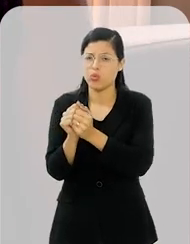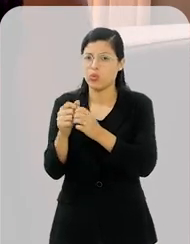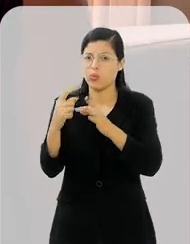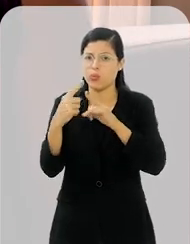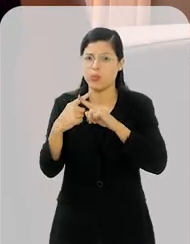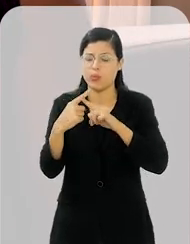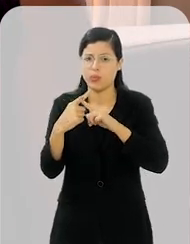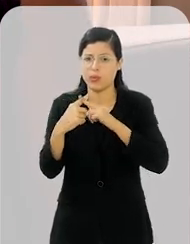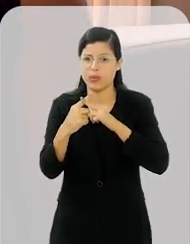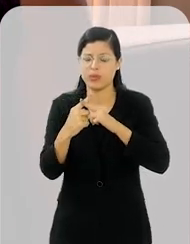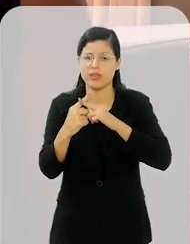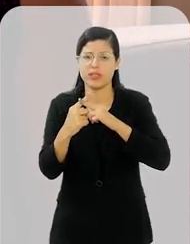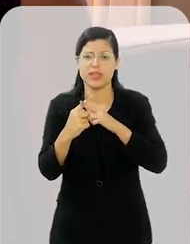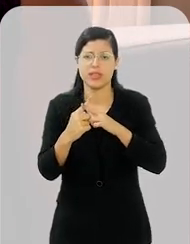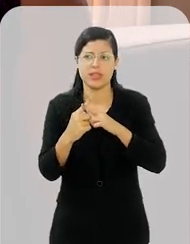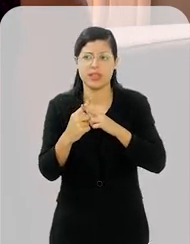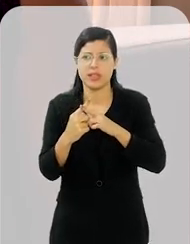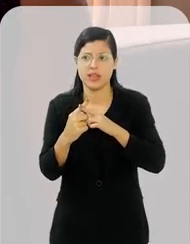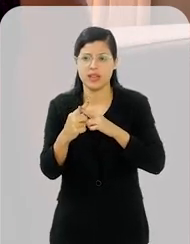aqui, porque...